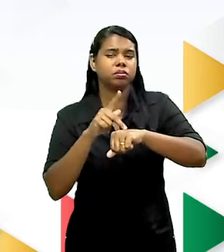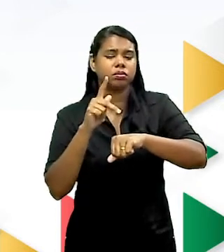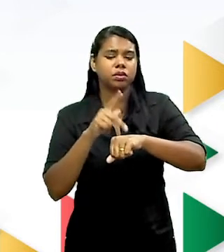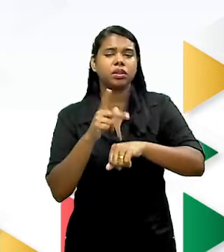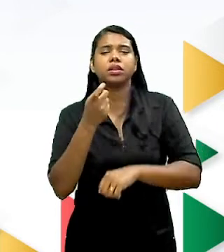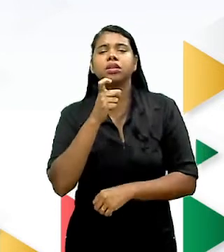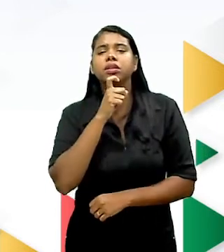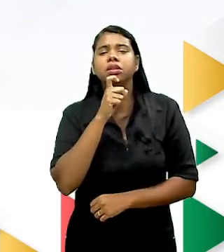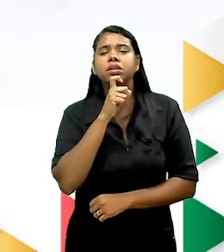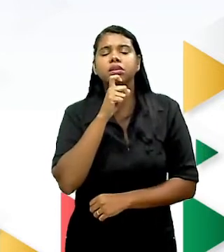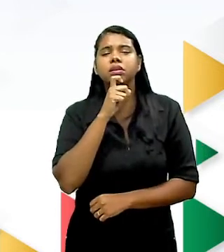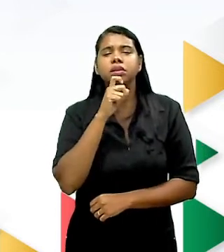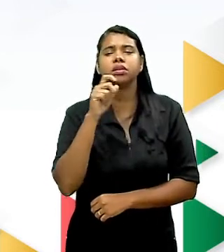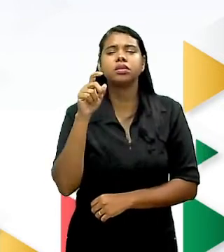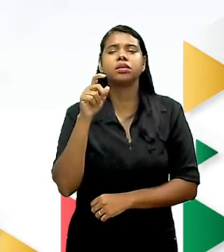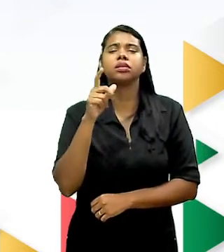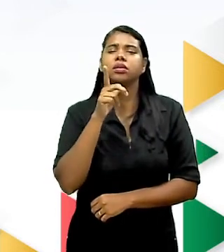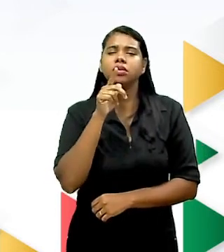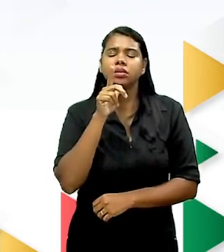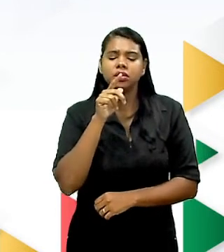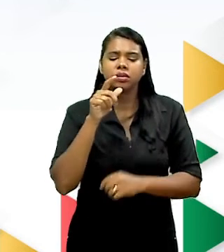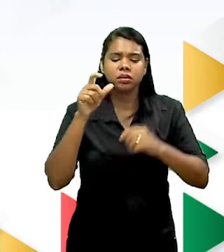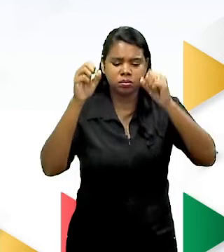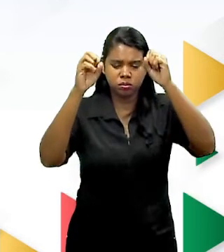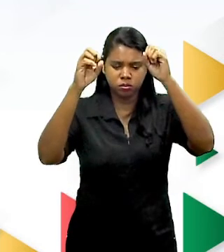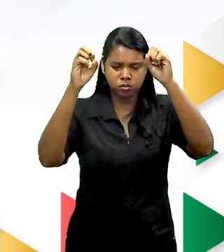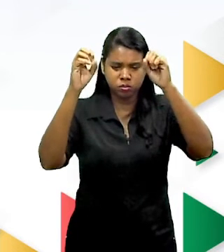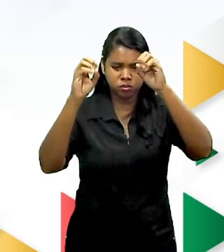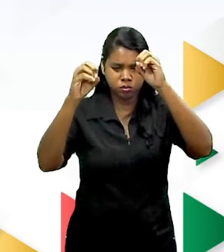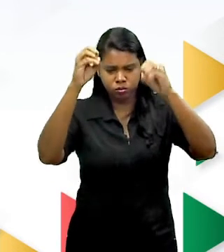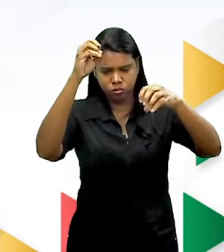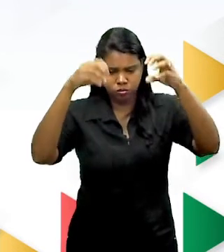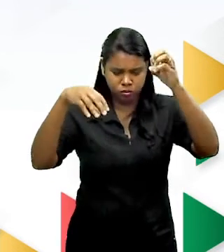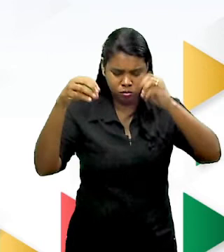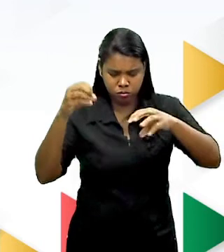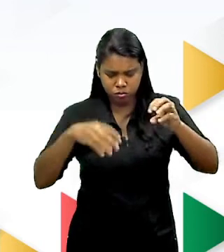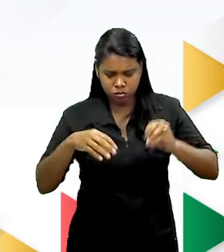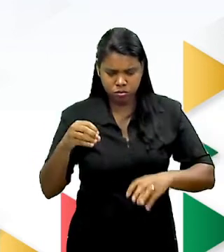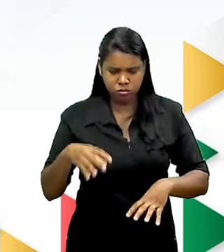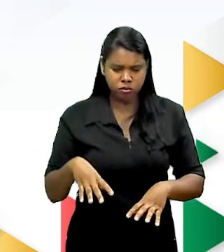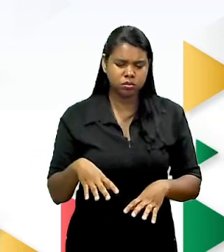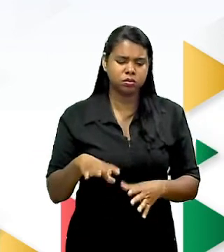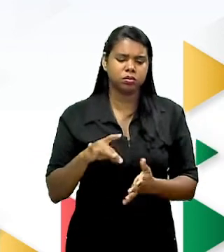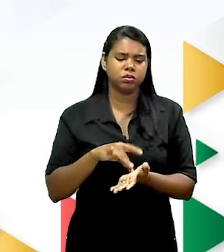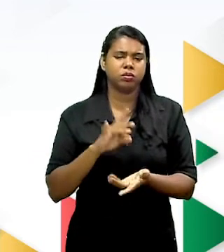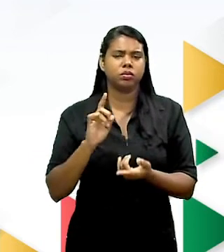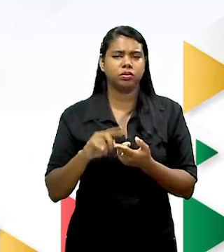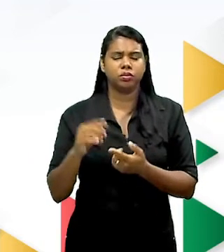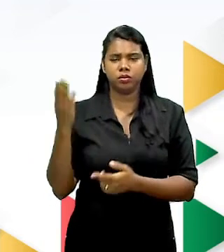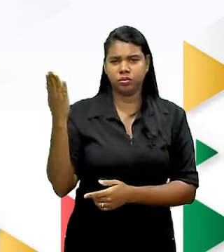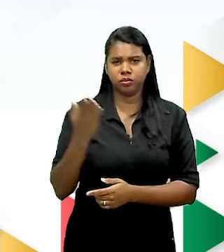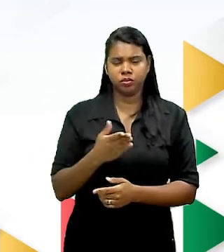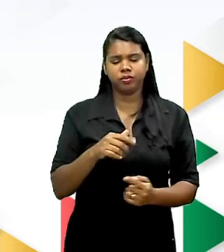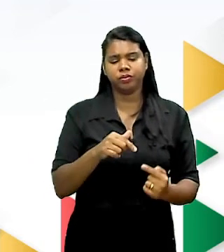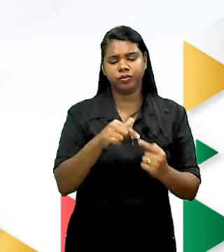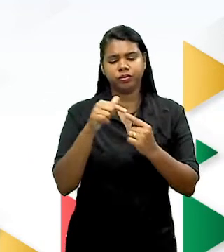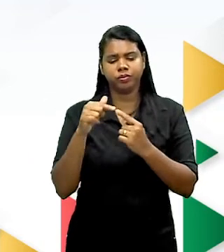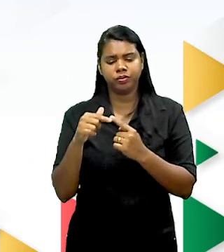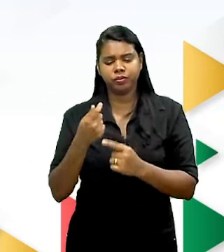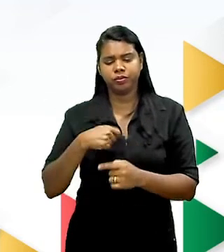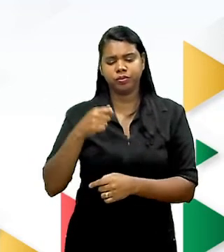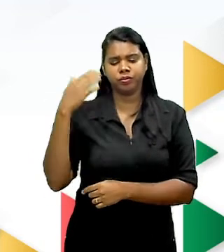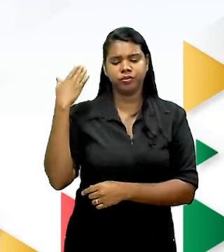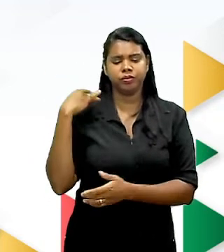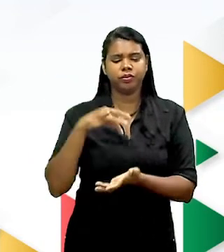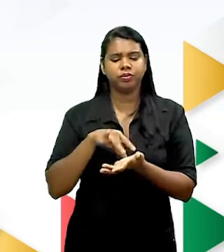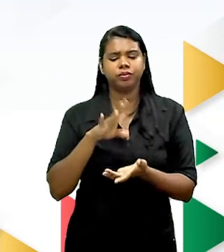pequenos blocos congelados. Temos aqui as próprias relações antrópicas,